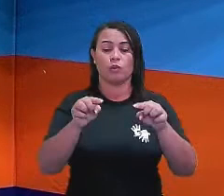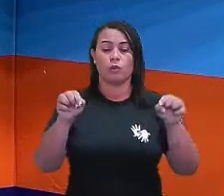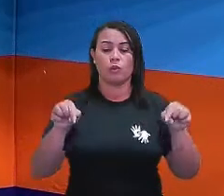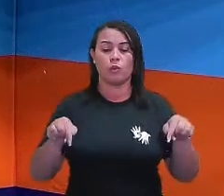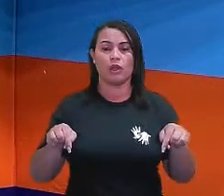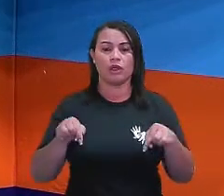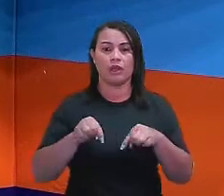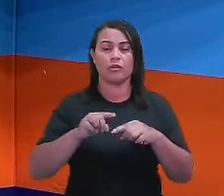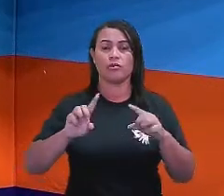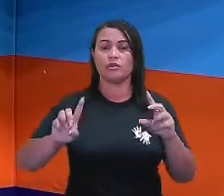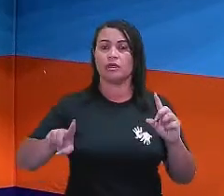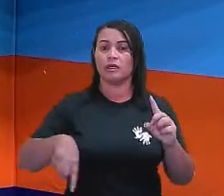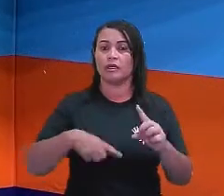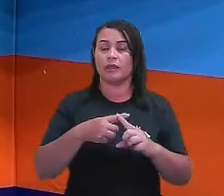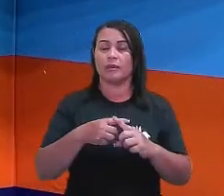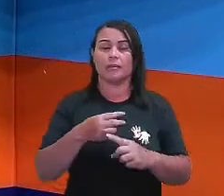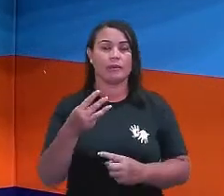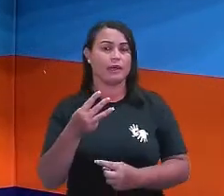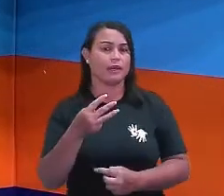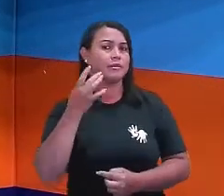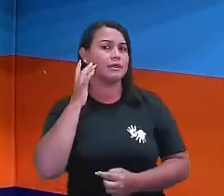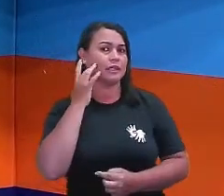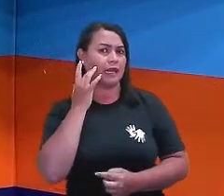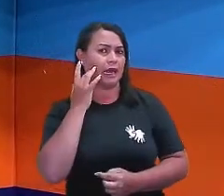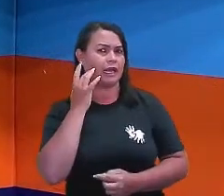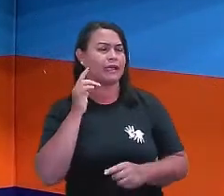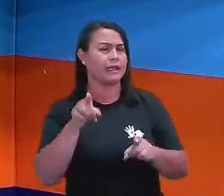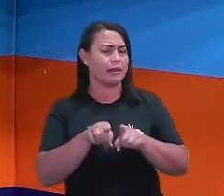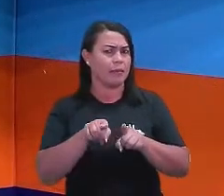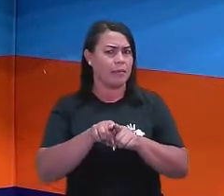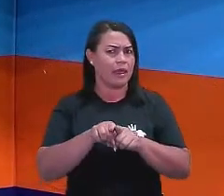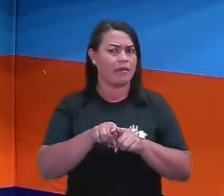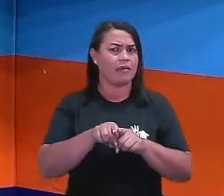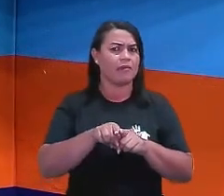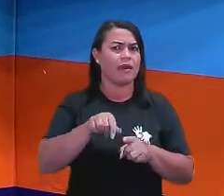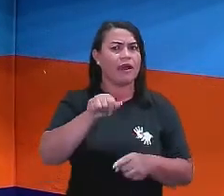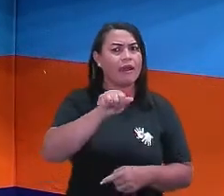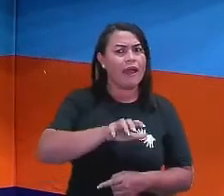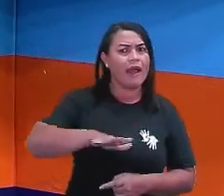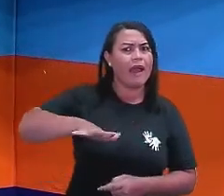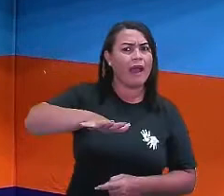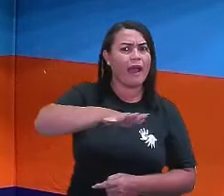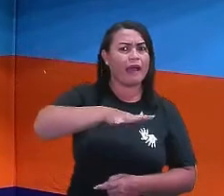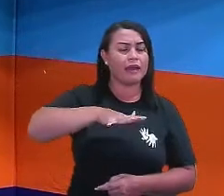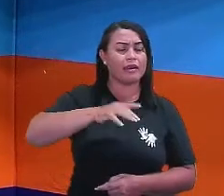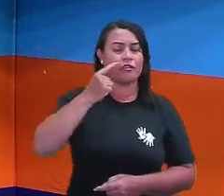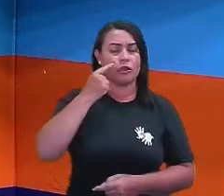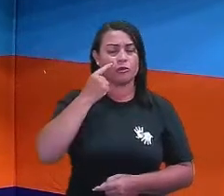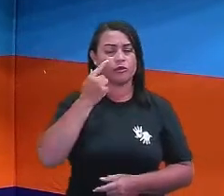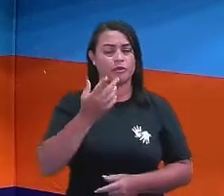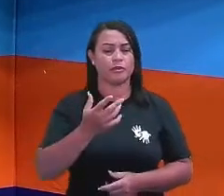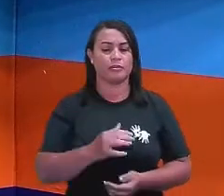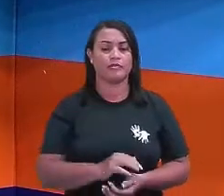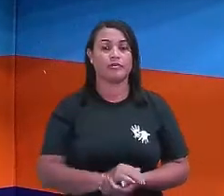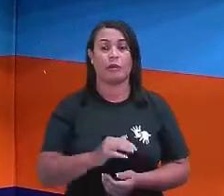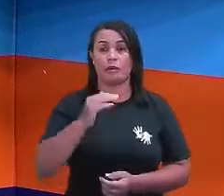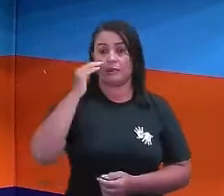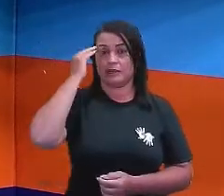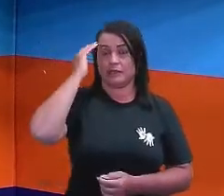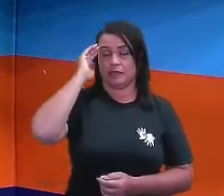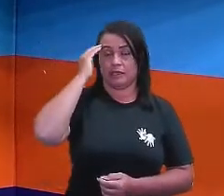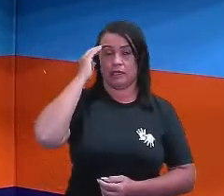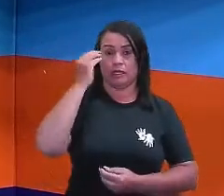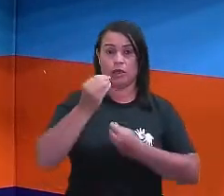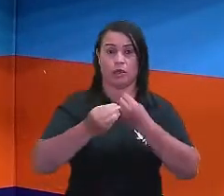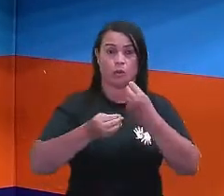o lado do quadrado, será que vai triplicar também a área? Então vamos lá, vamos, né, entender o que eu